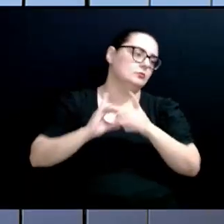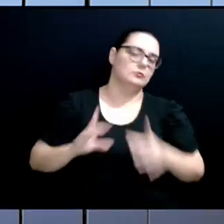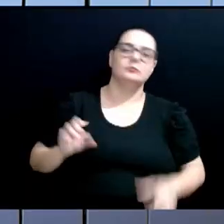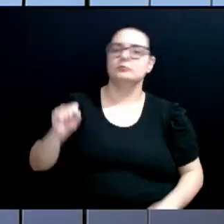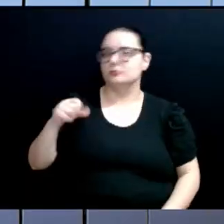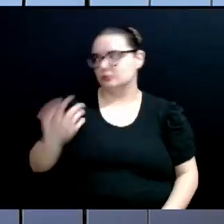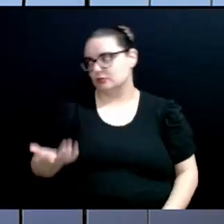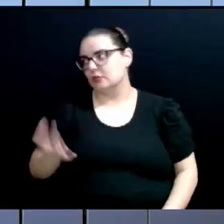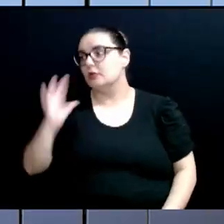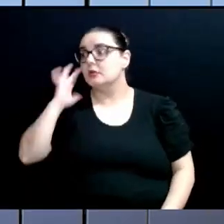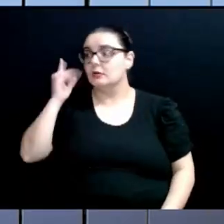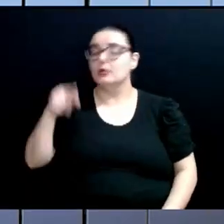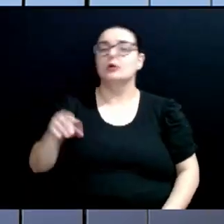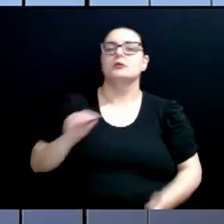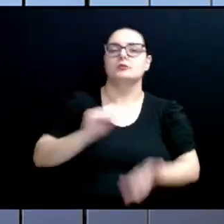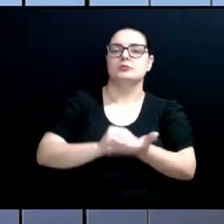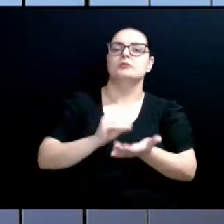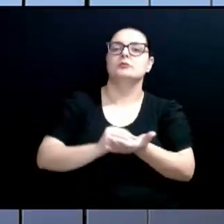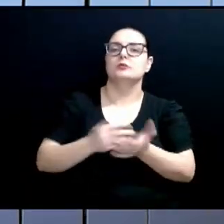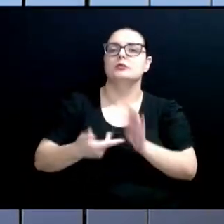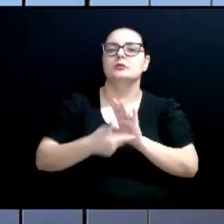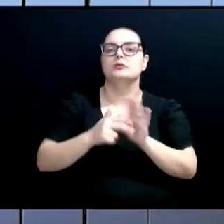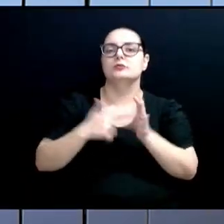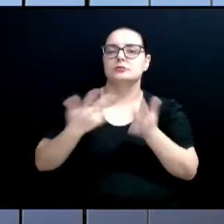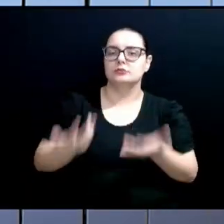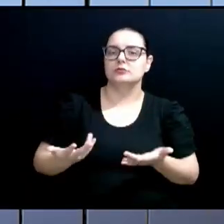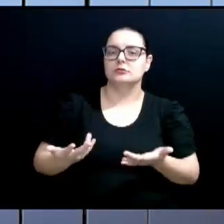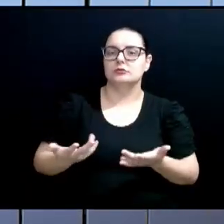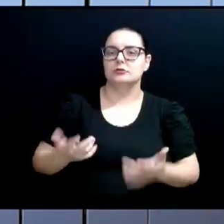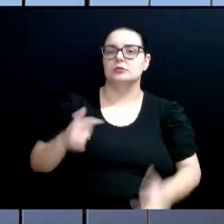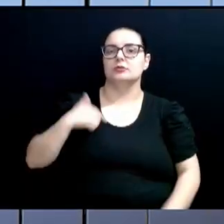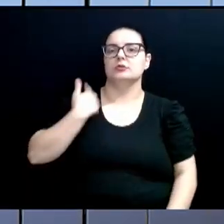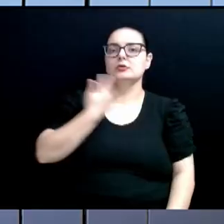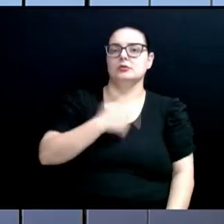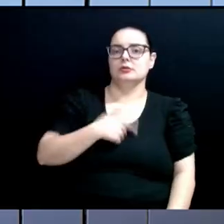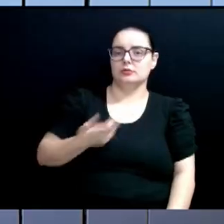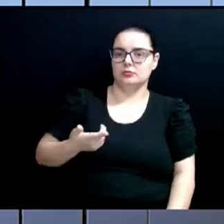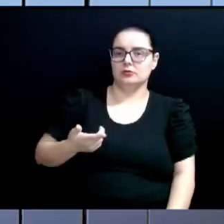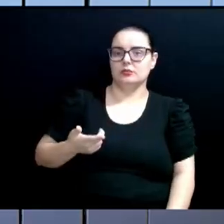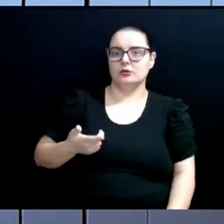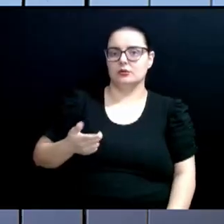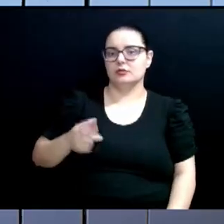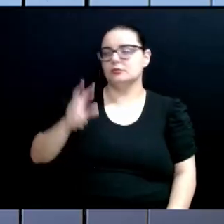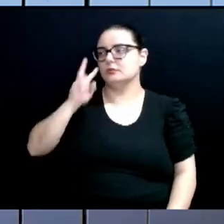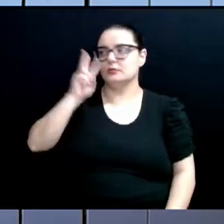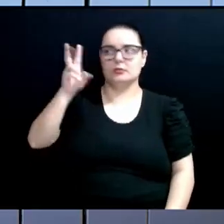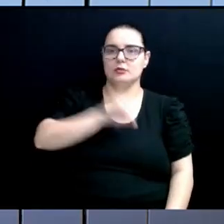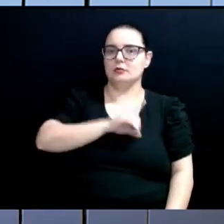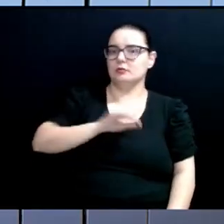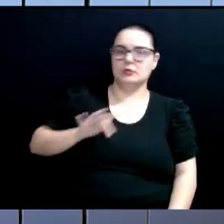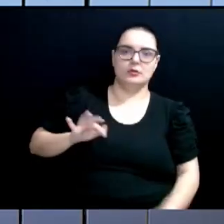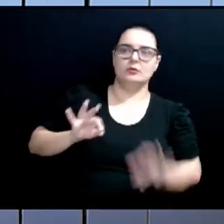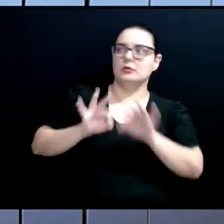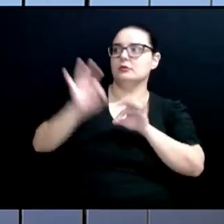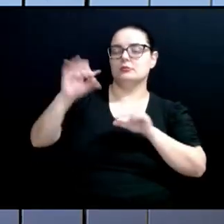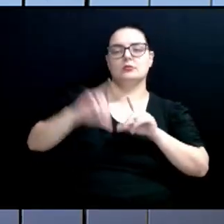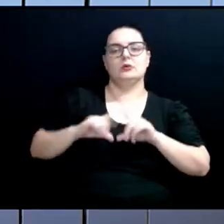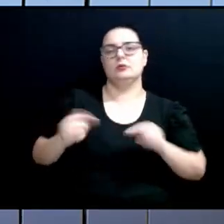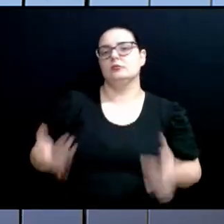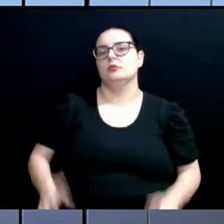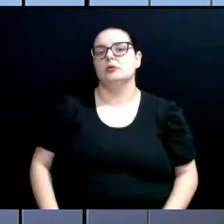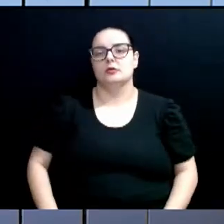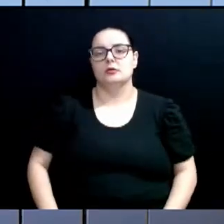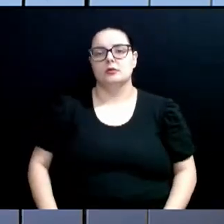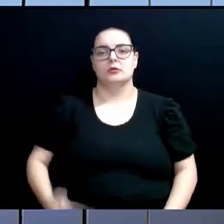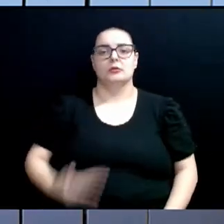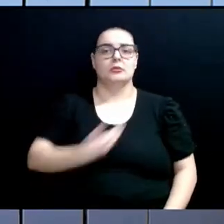faz falta, no sentido de que a gente vê o pessoal que está lá em Brasília com muita distância, o pessoal que está no governo do Estado, então